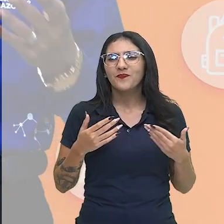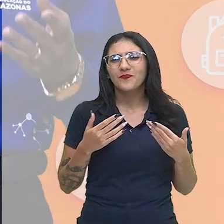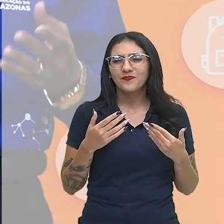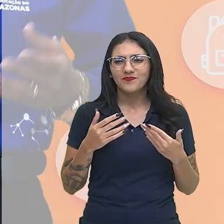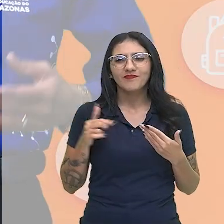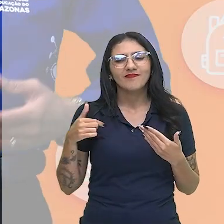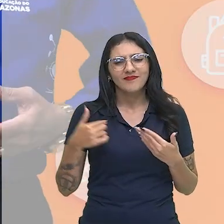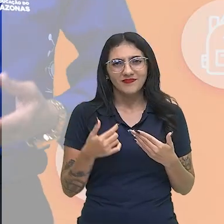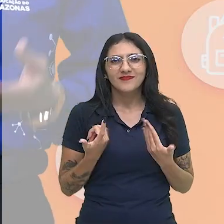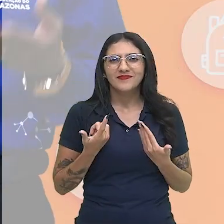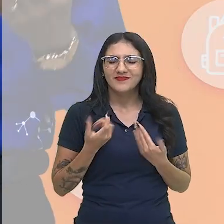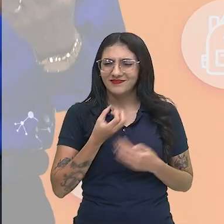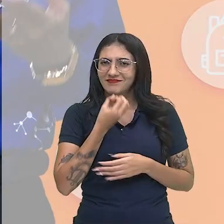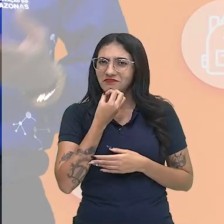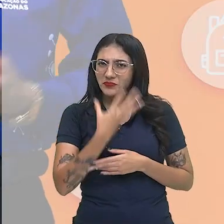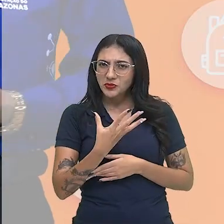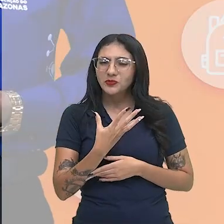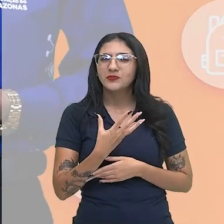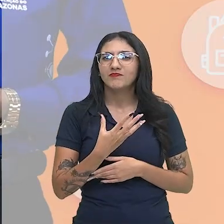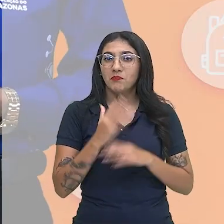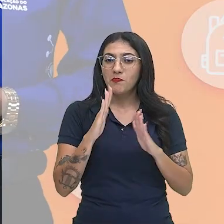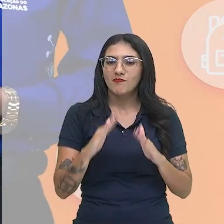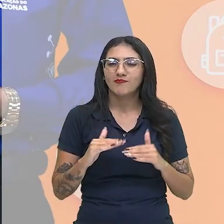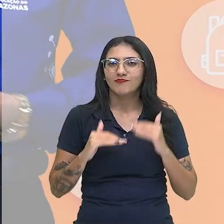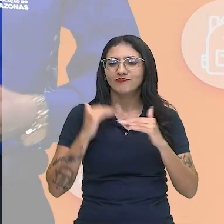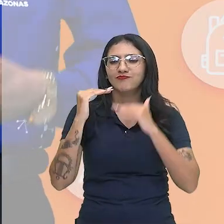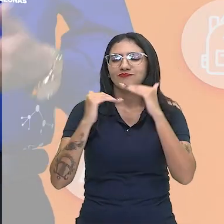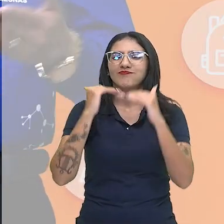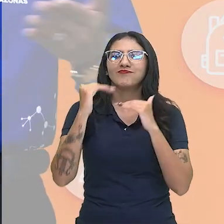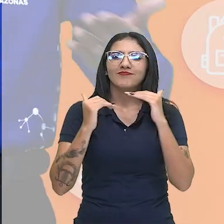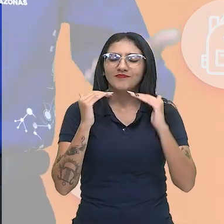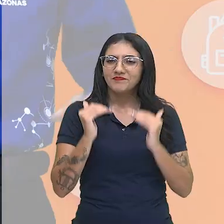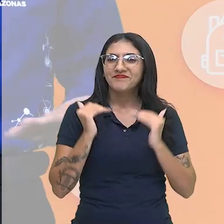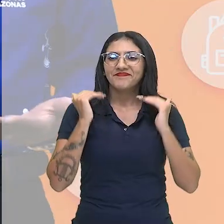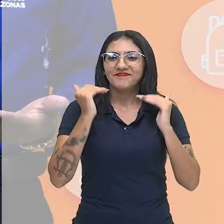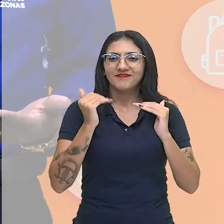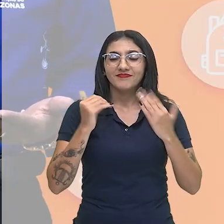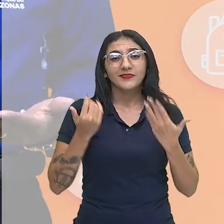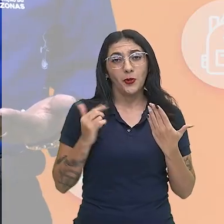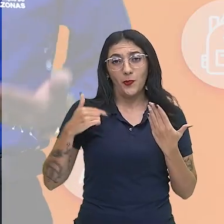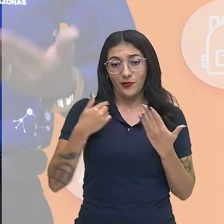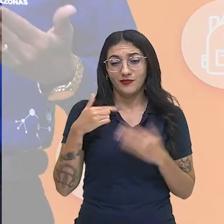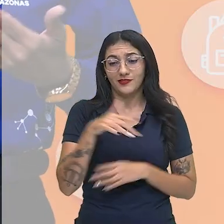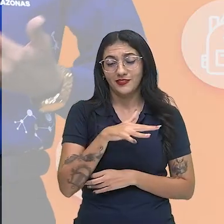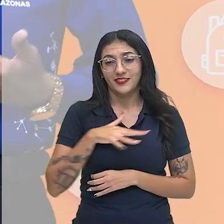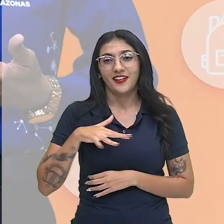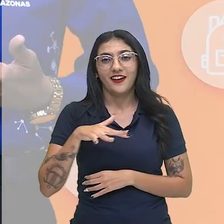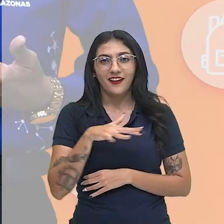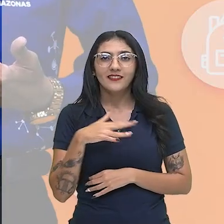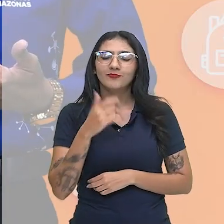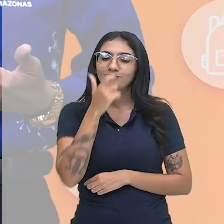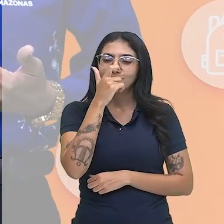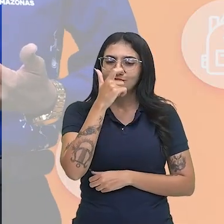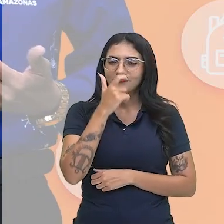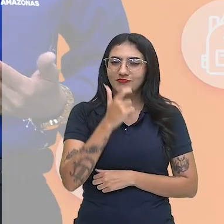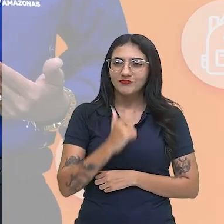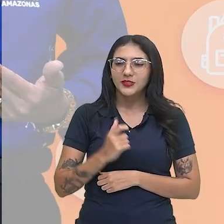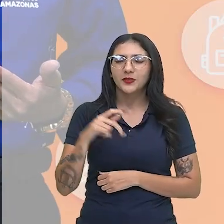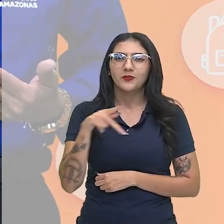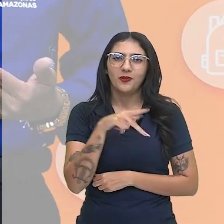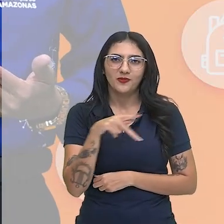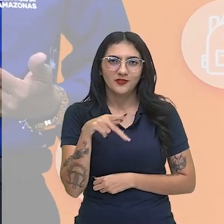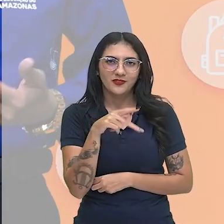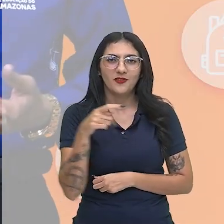nossos indicadores, os maiores e melhores possíveis, é o nosso campo de atuação. Eu aqui como professor, você